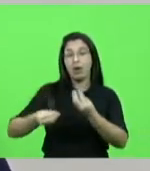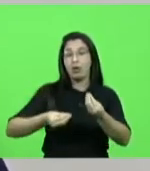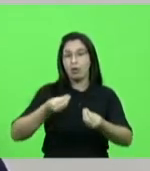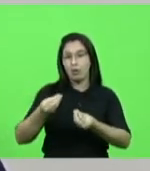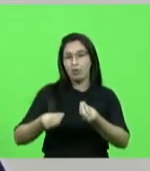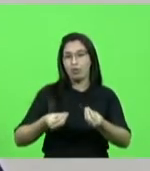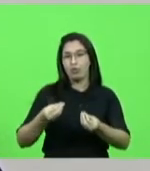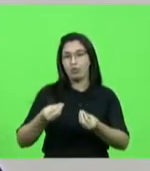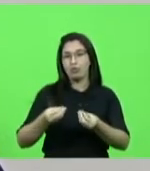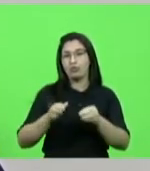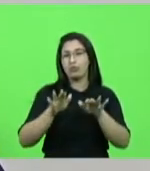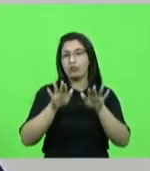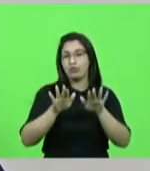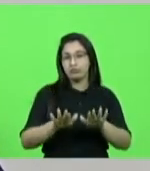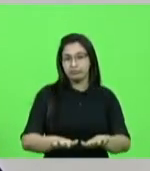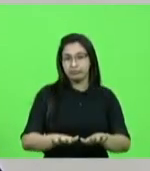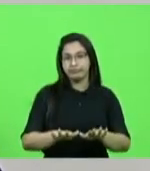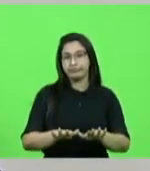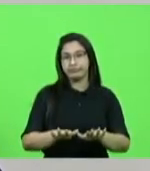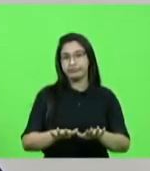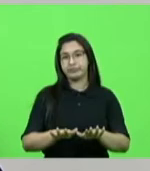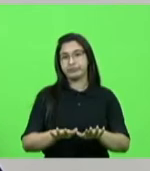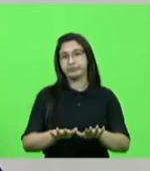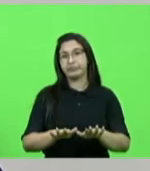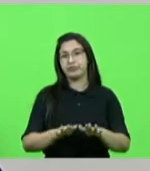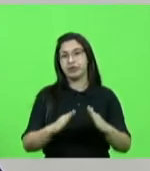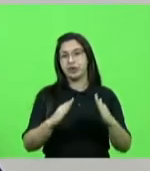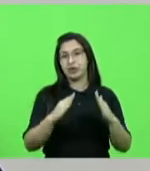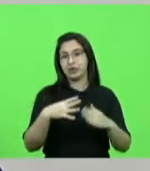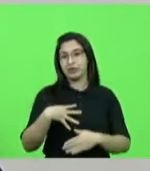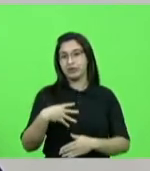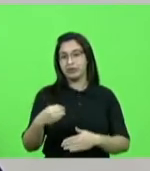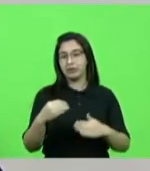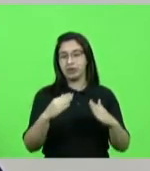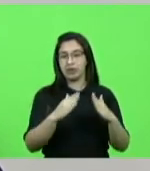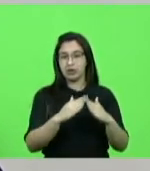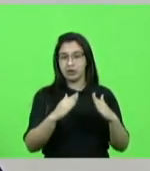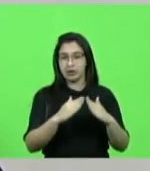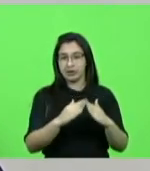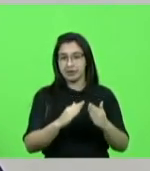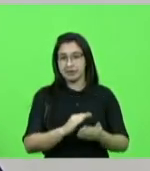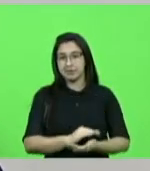manter os filhos em casa.